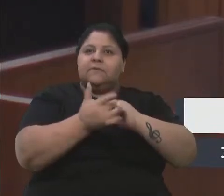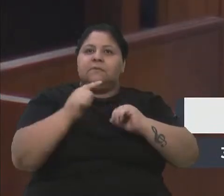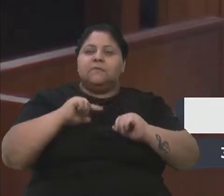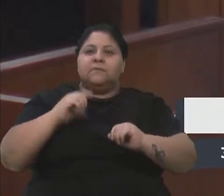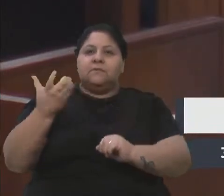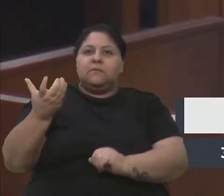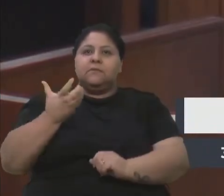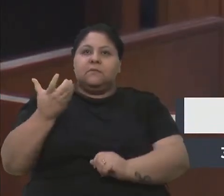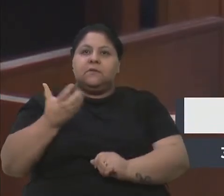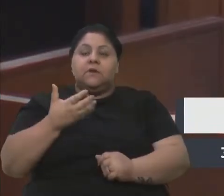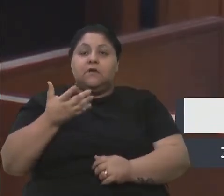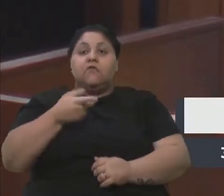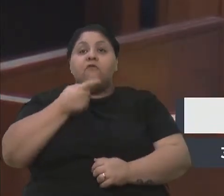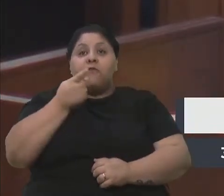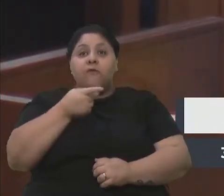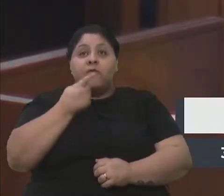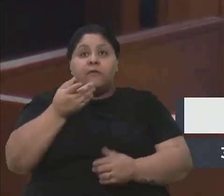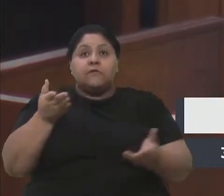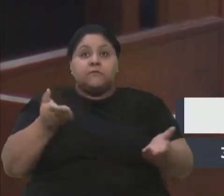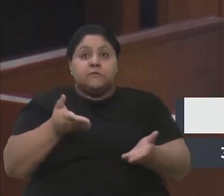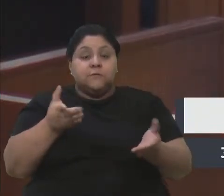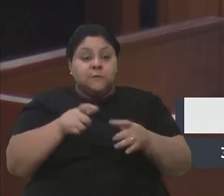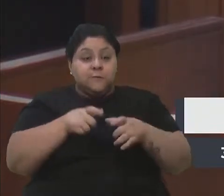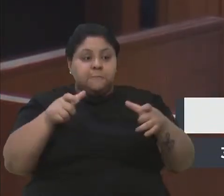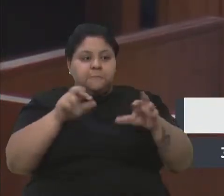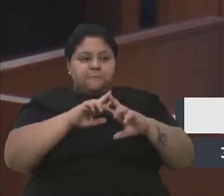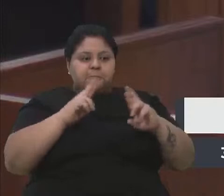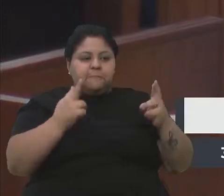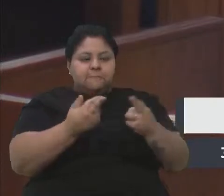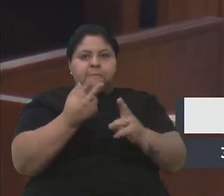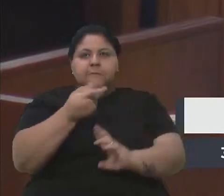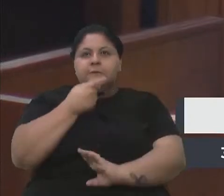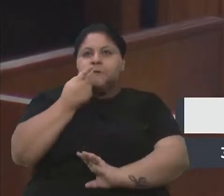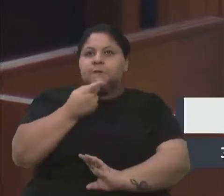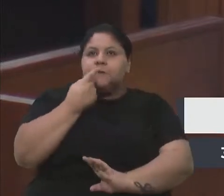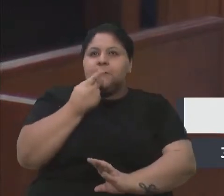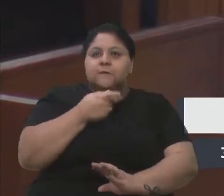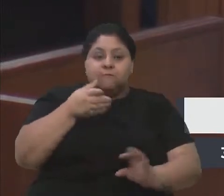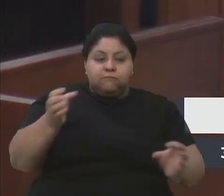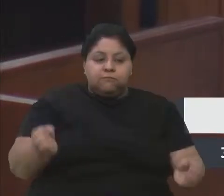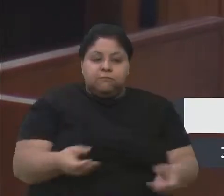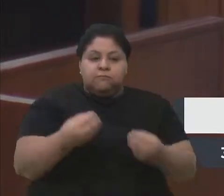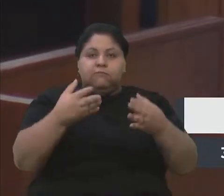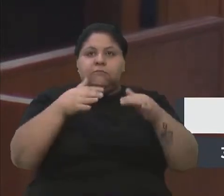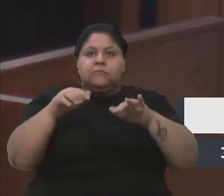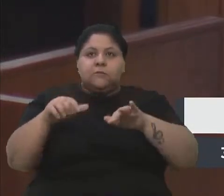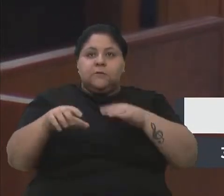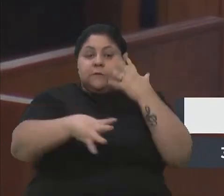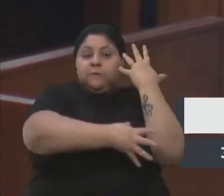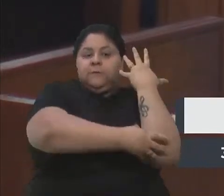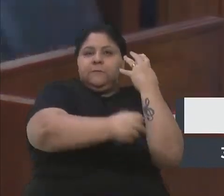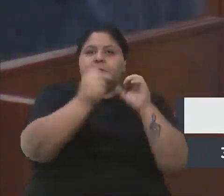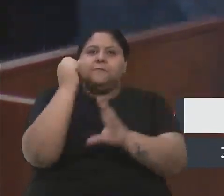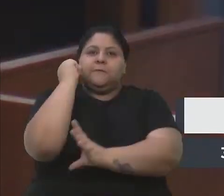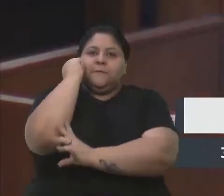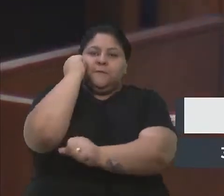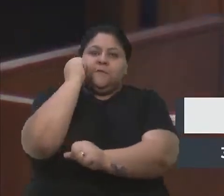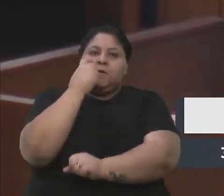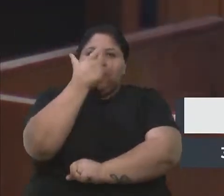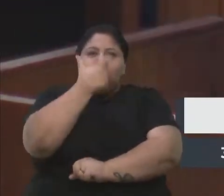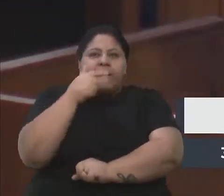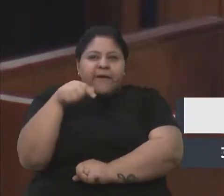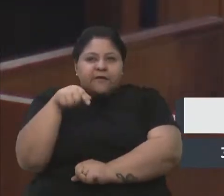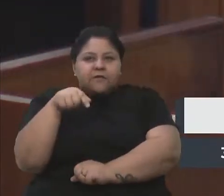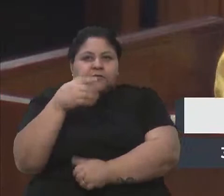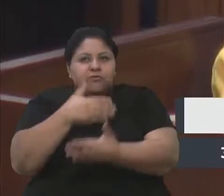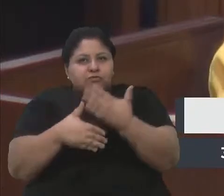esse espaço de grande expediente hoje para falar um pouquinho sobre as comemorações da Semana Farroupilha. Acho que todo mundo nessa casa,